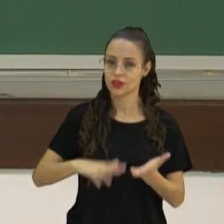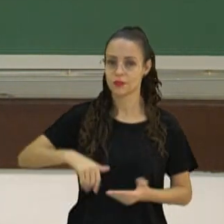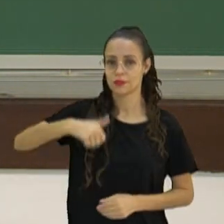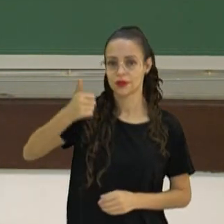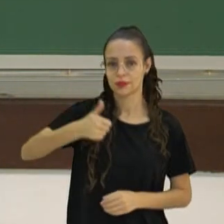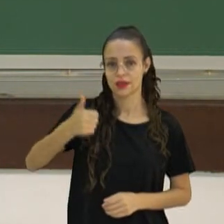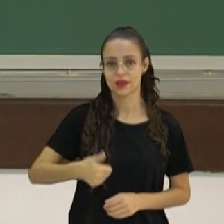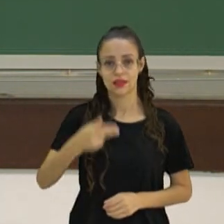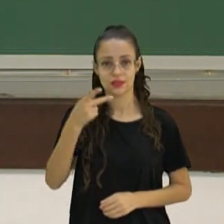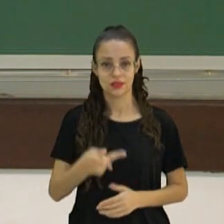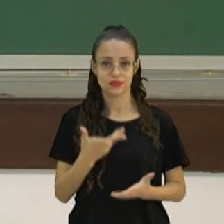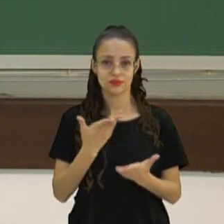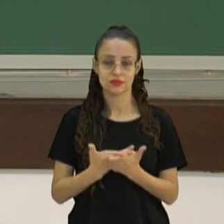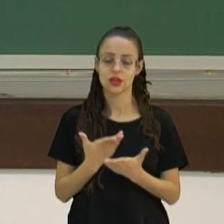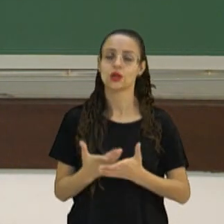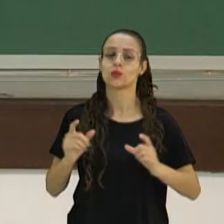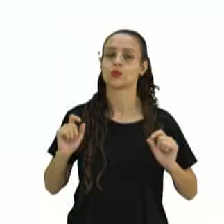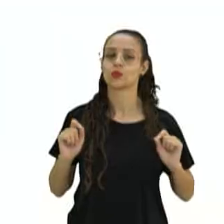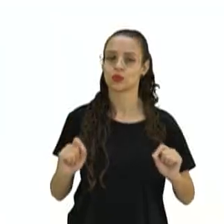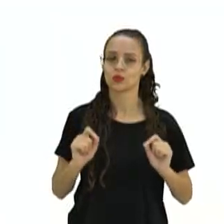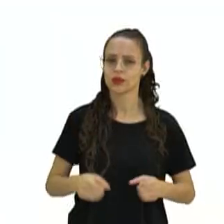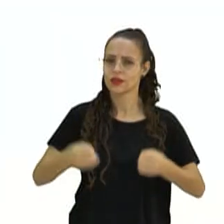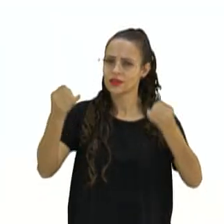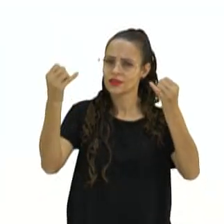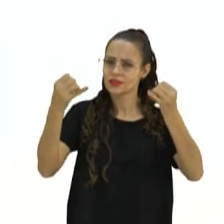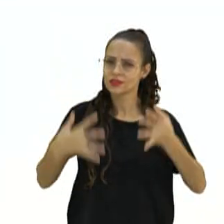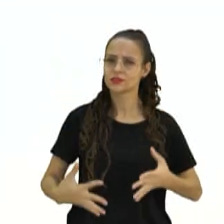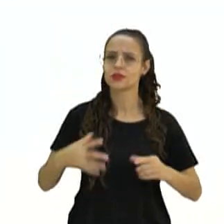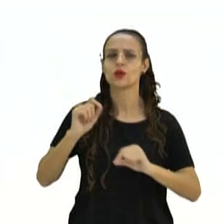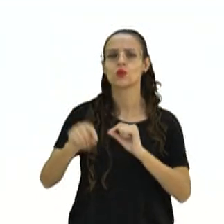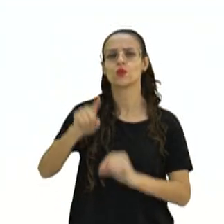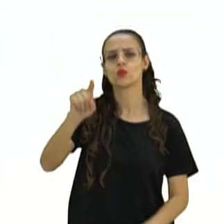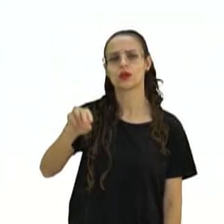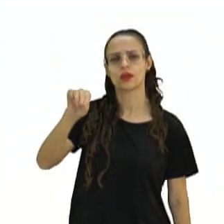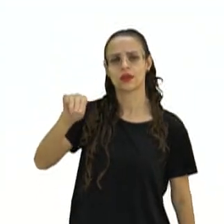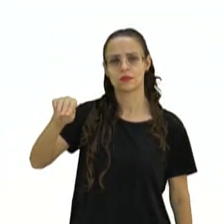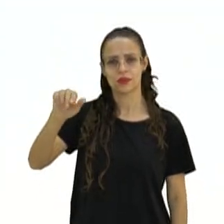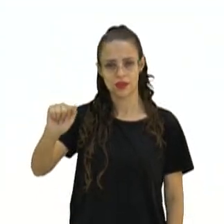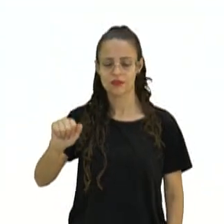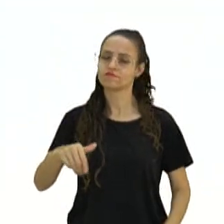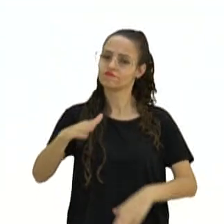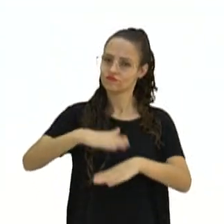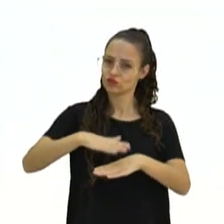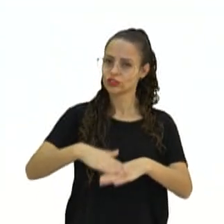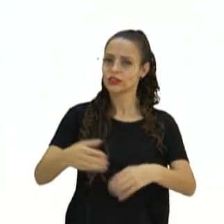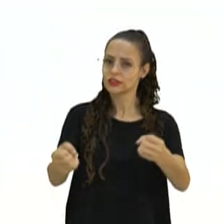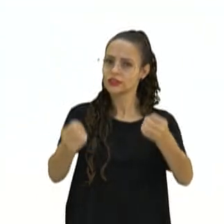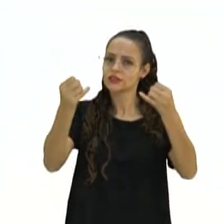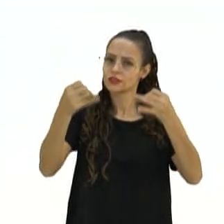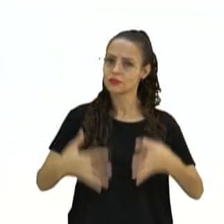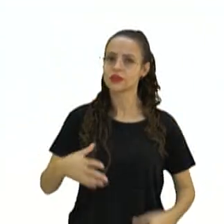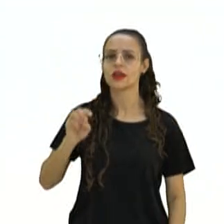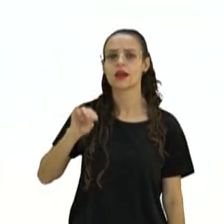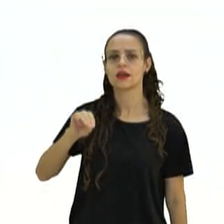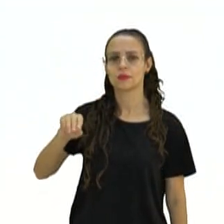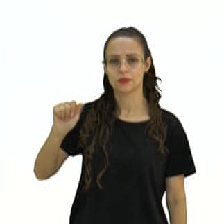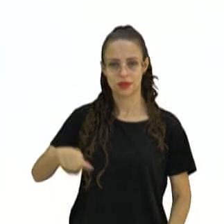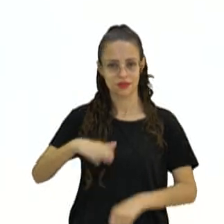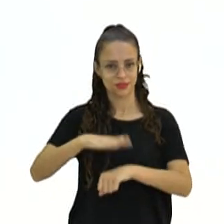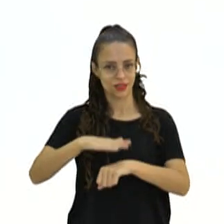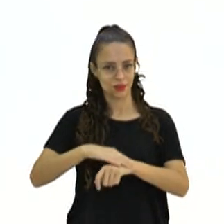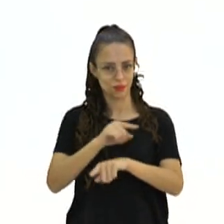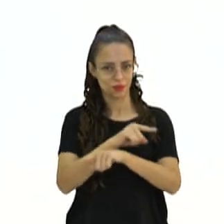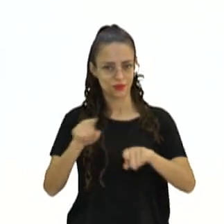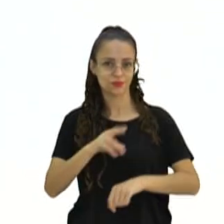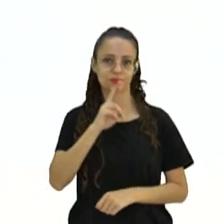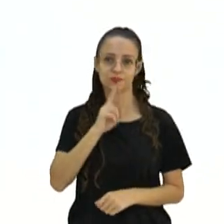atividade da aula de hoje, que é justamente a definição de MMA, né? Então você vai fazer a definição de MMA. Um tempinho aí para vocês e já